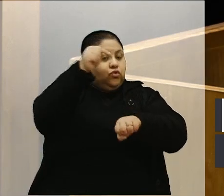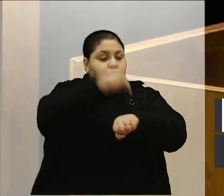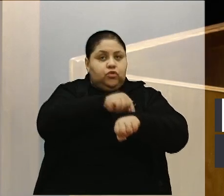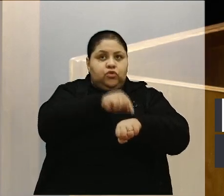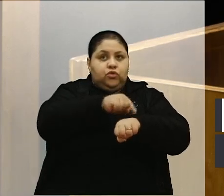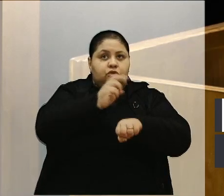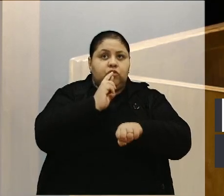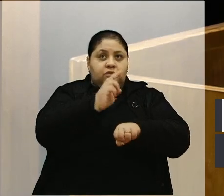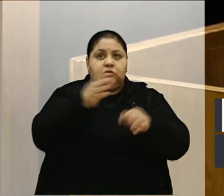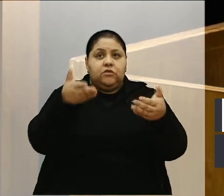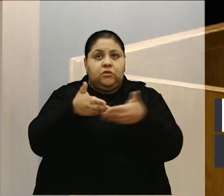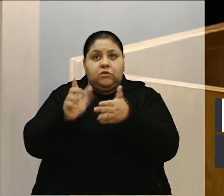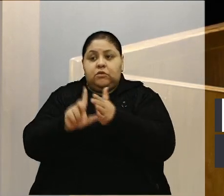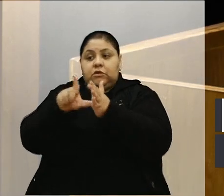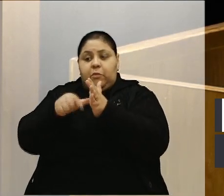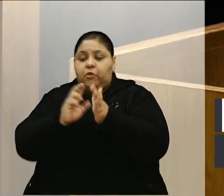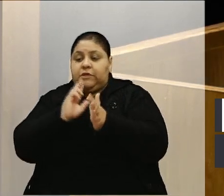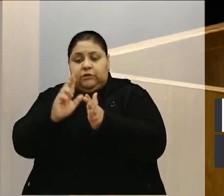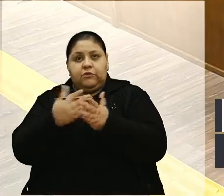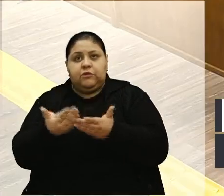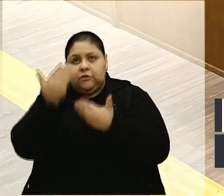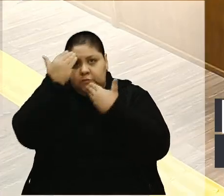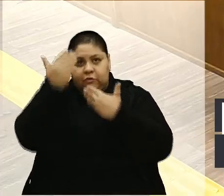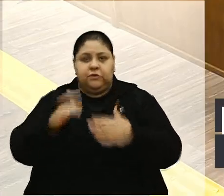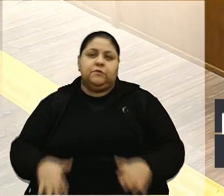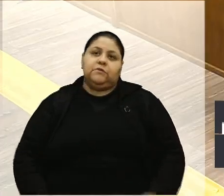tem sua hora. Se não quer responder agora, logo vão responder. Obrigado. Declaração